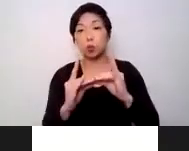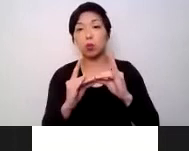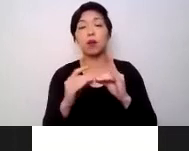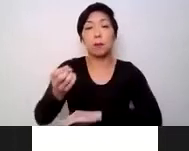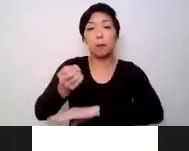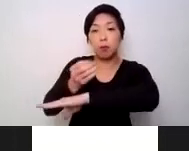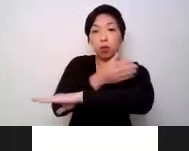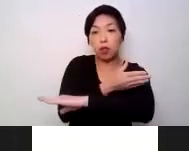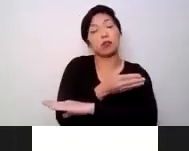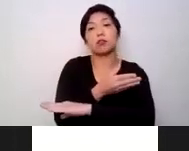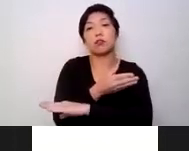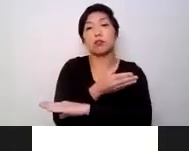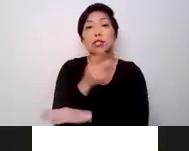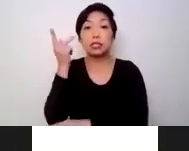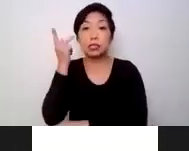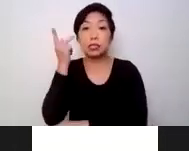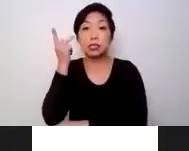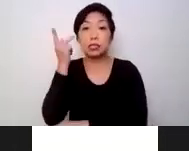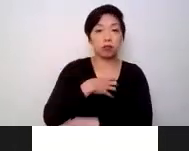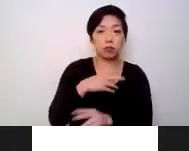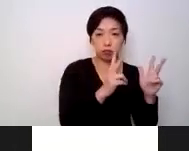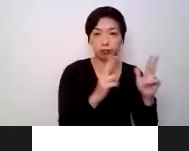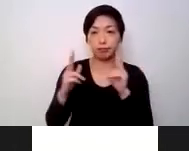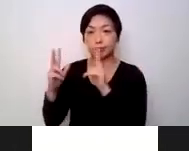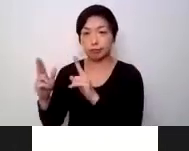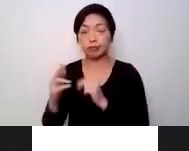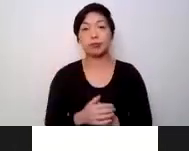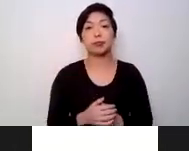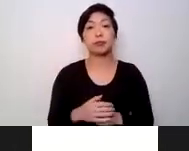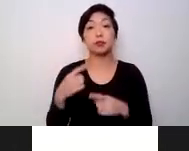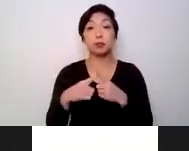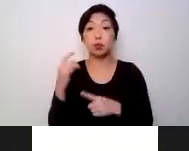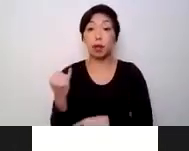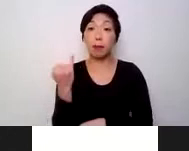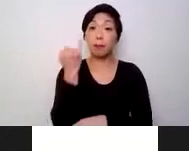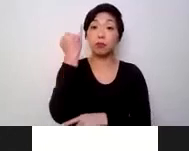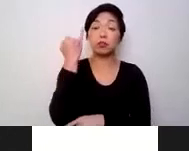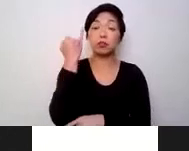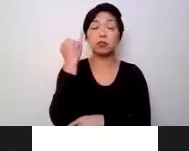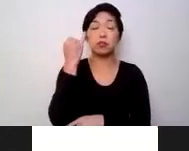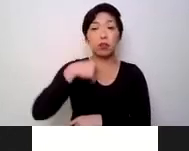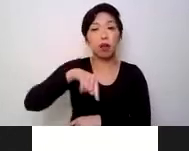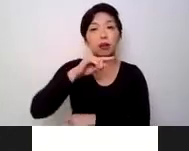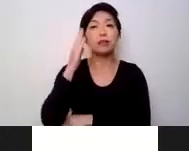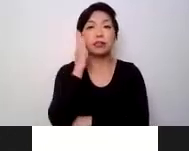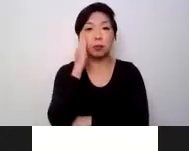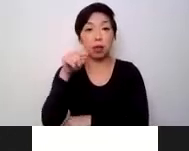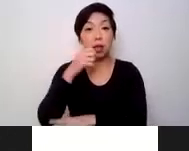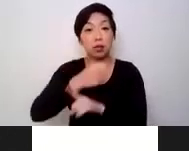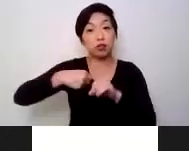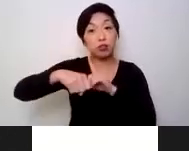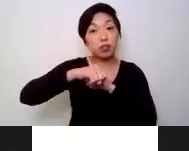Salvador porque é importante a gente pontuar que na sociedade urbanizada